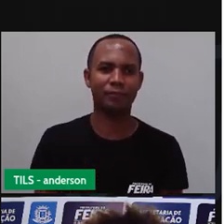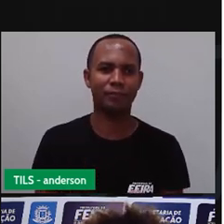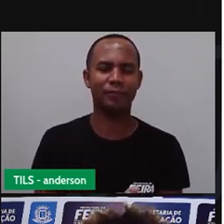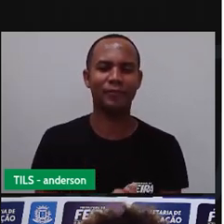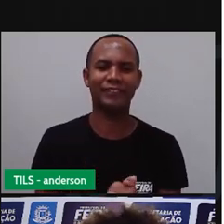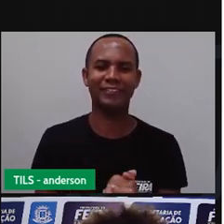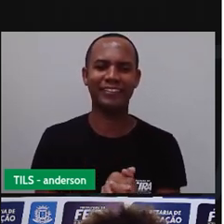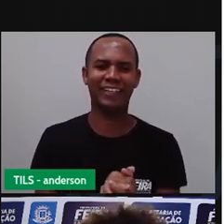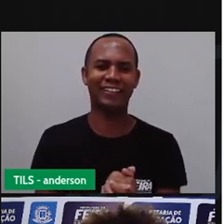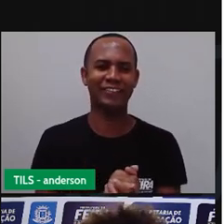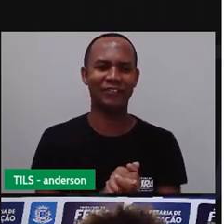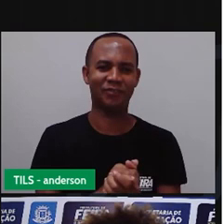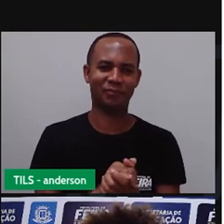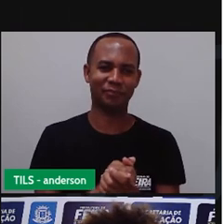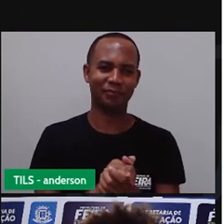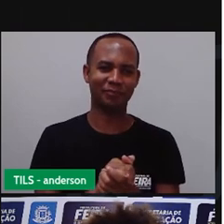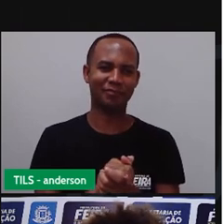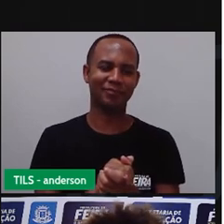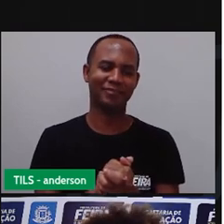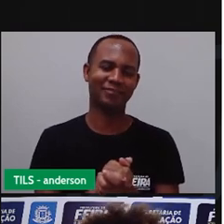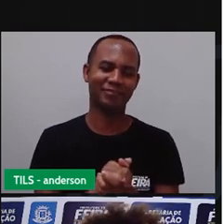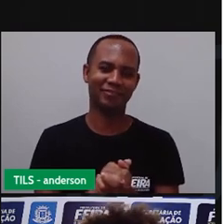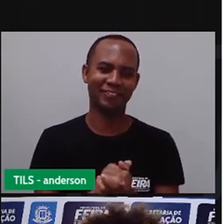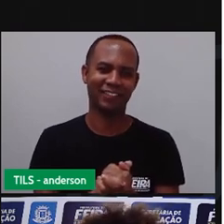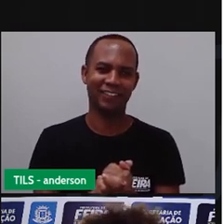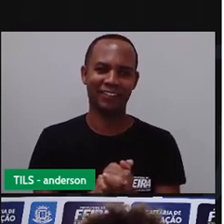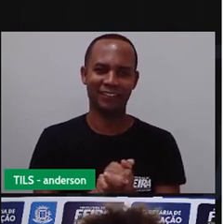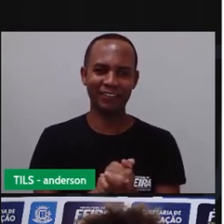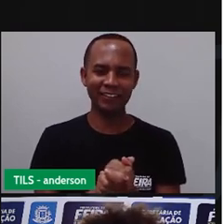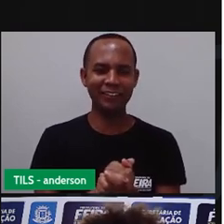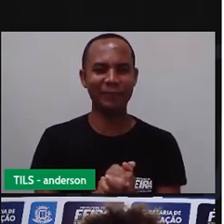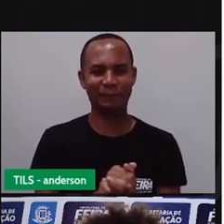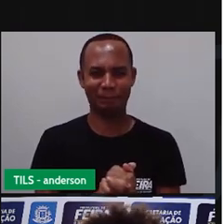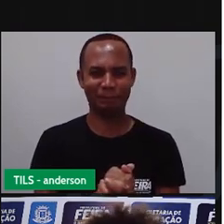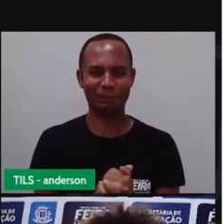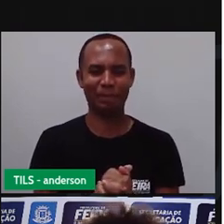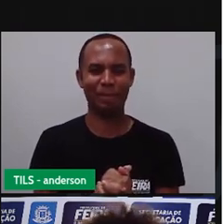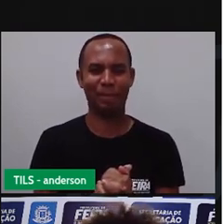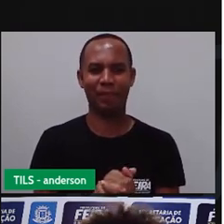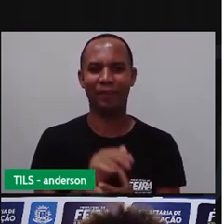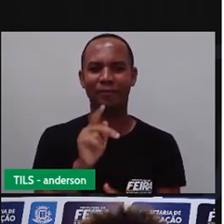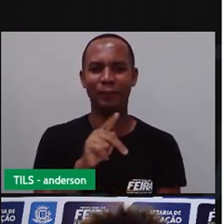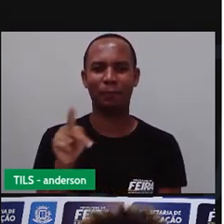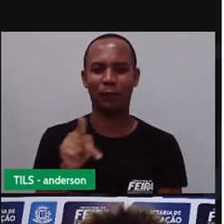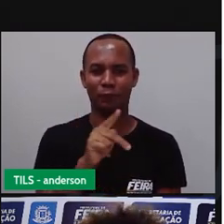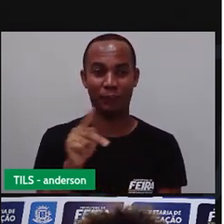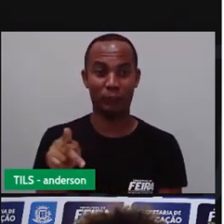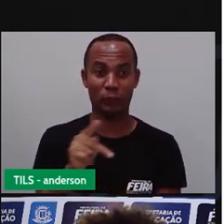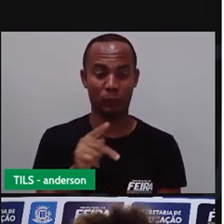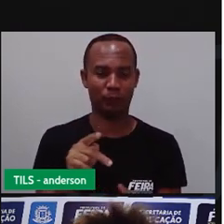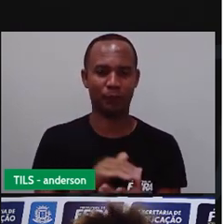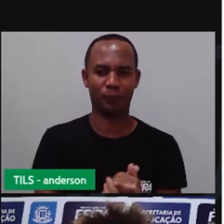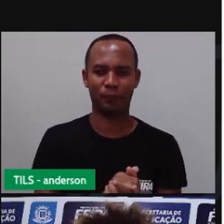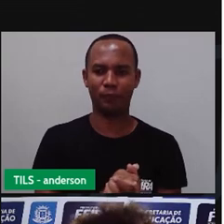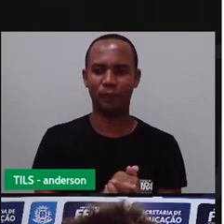Anderson tá tão cansada a gente que já tá Dá um jeito de ficar porque você não vai sair agora Professor